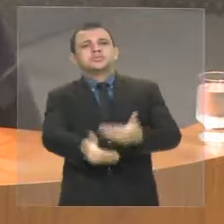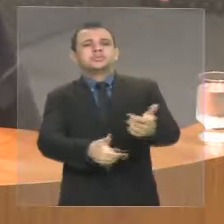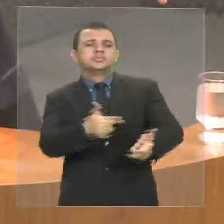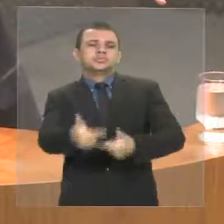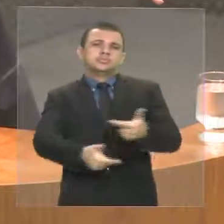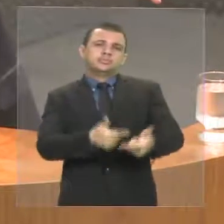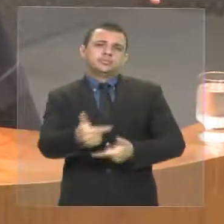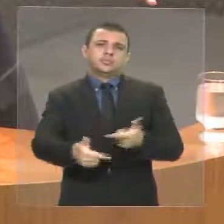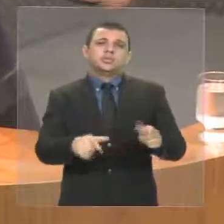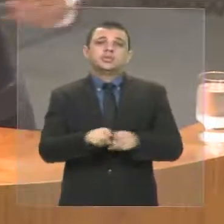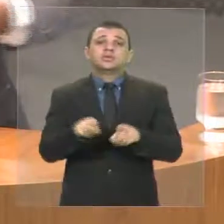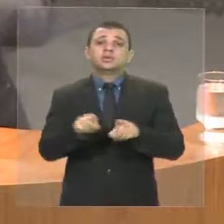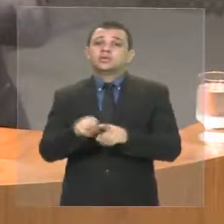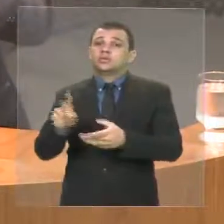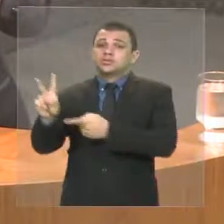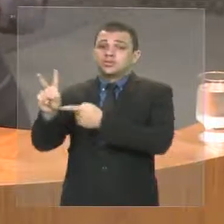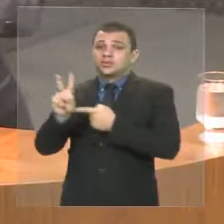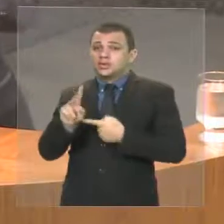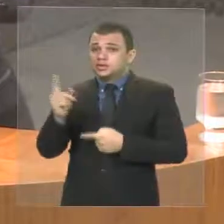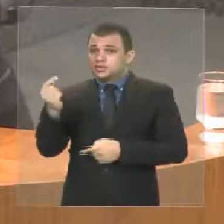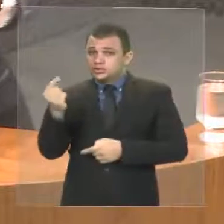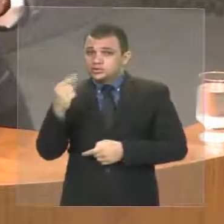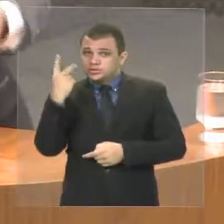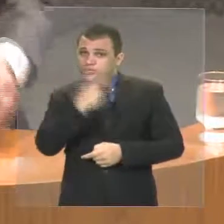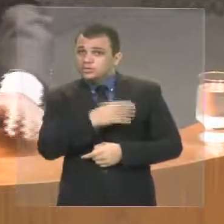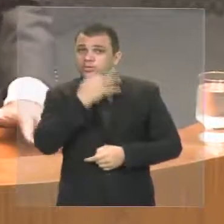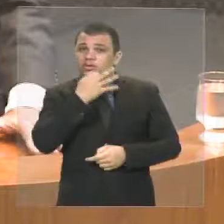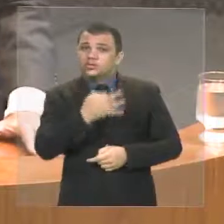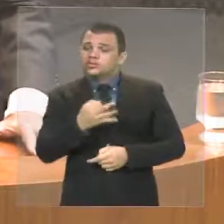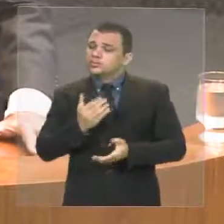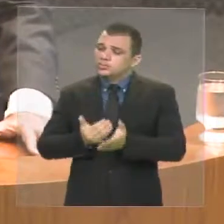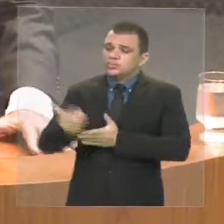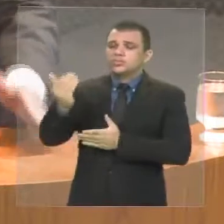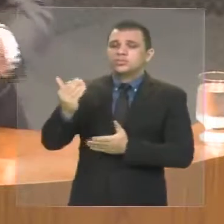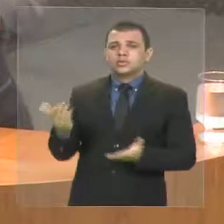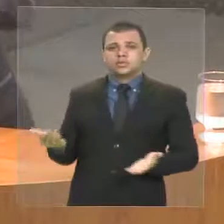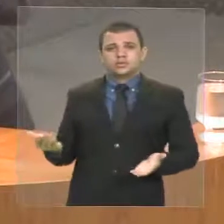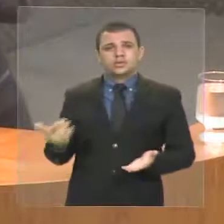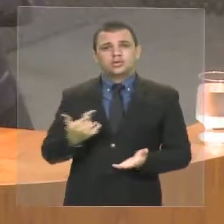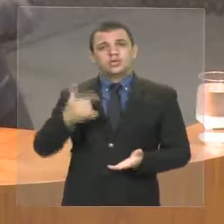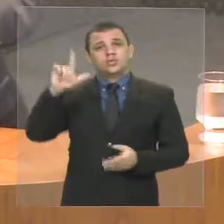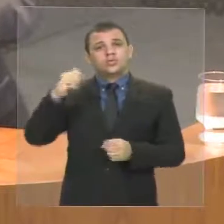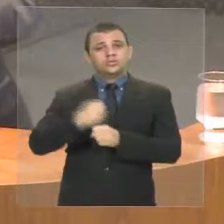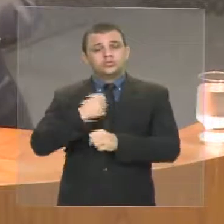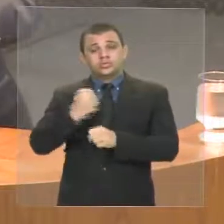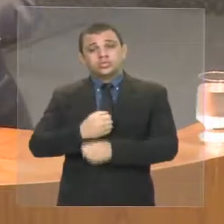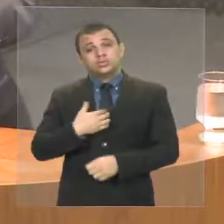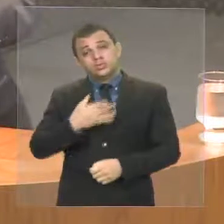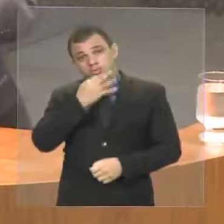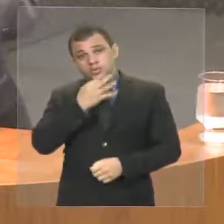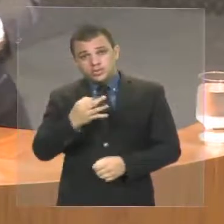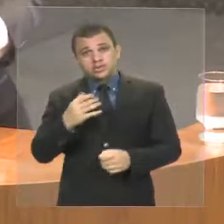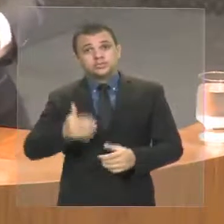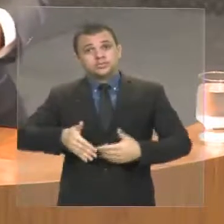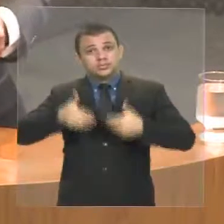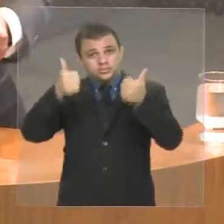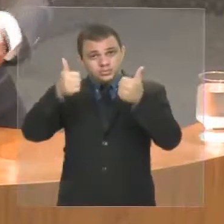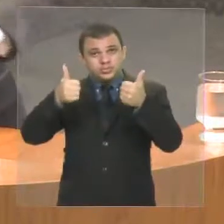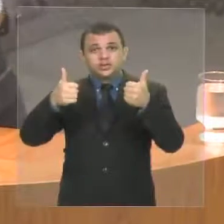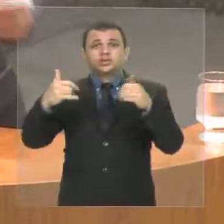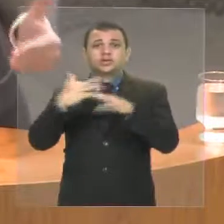empréstimo, né? E nessa questão específica da mobilidade urbana, eu vou votar a favor. Mas eu